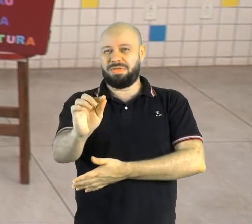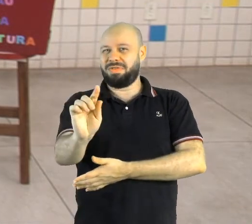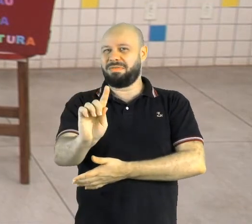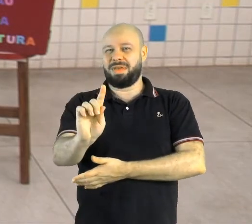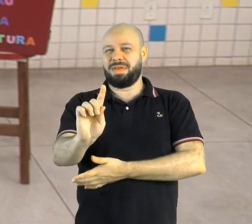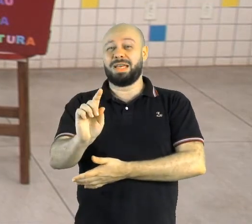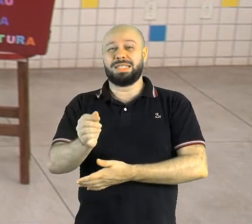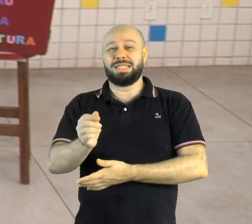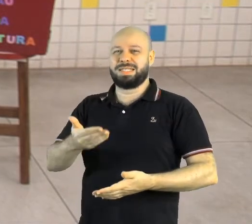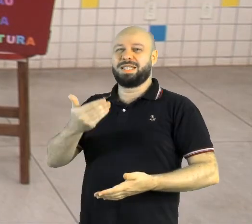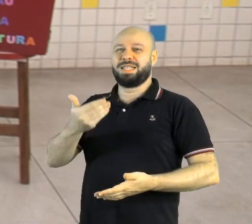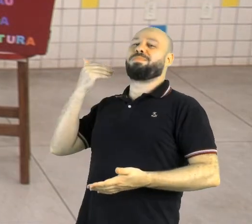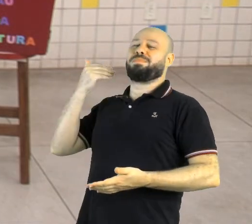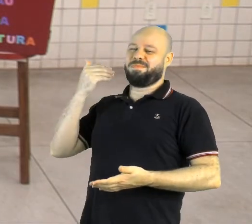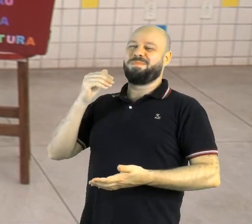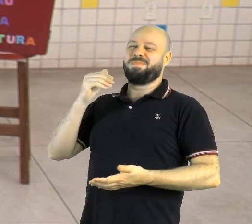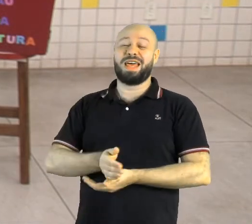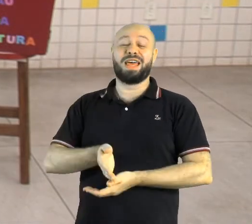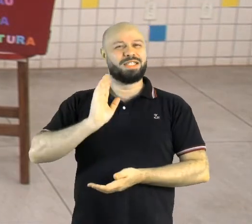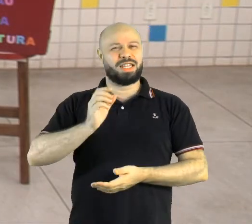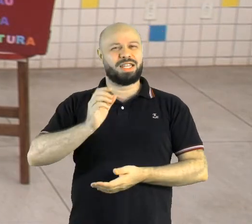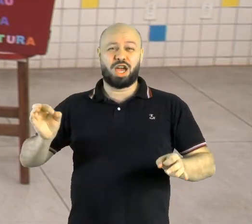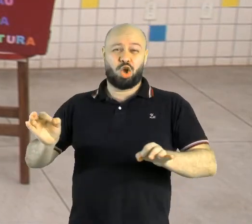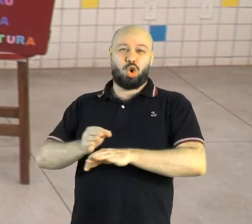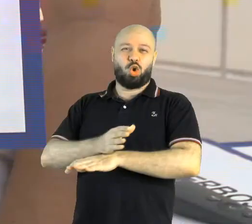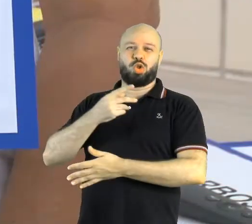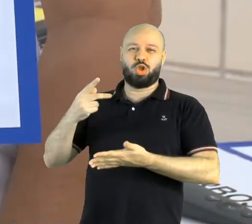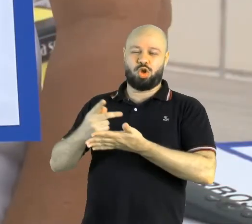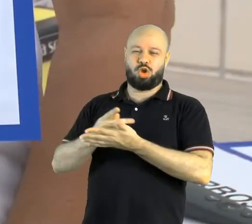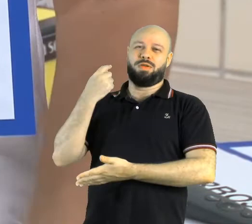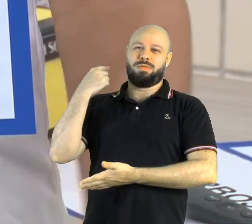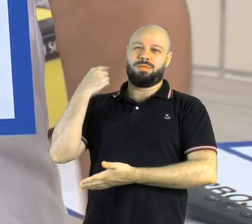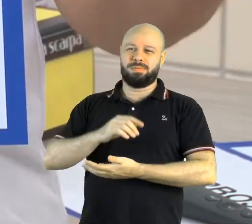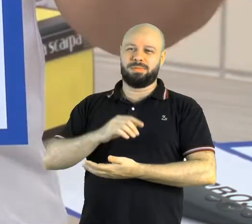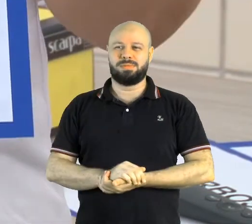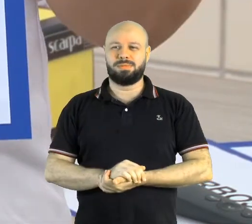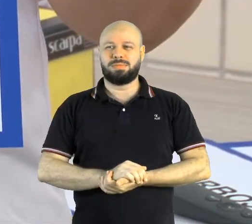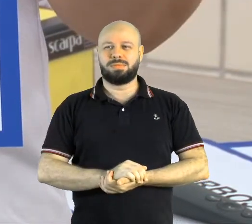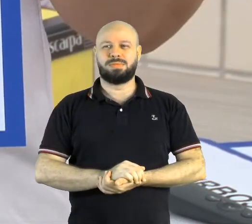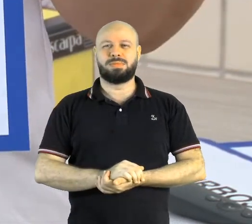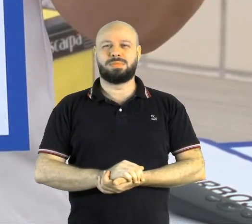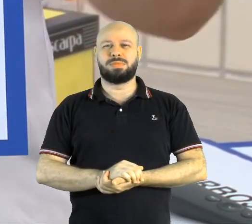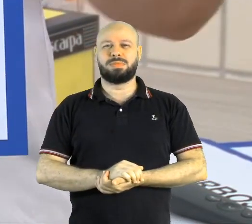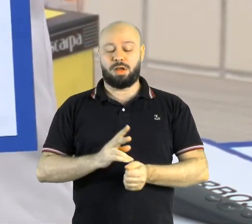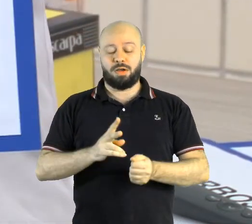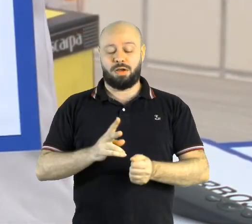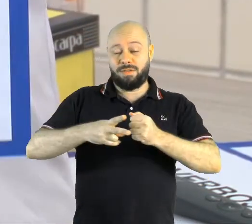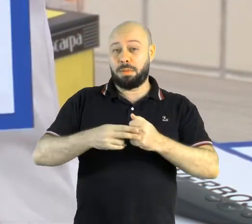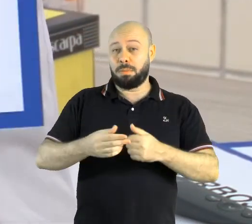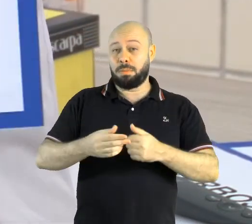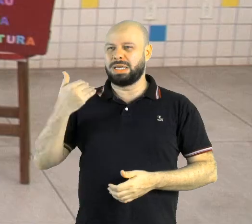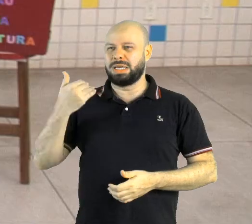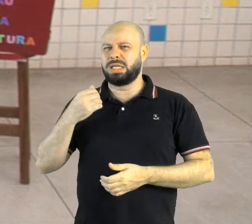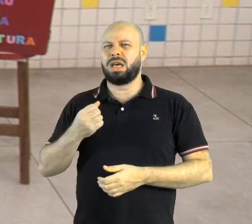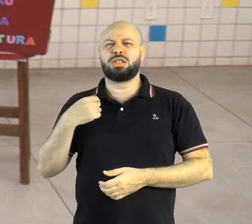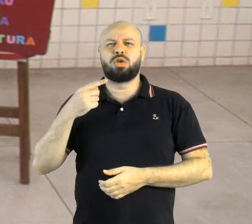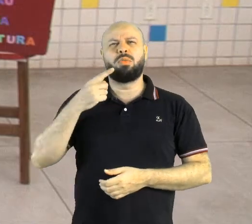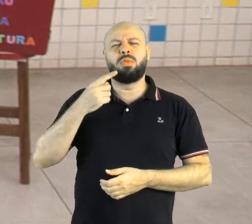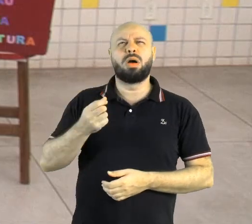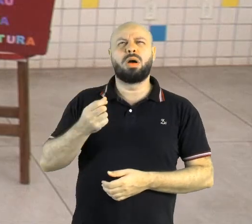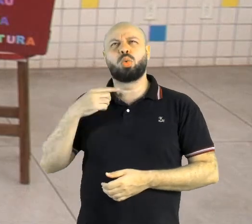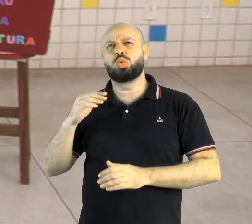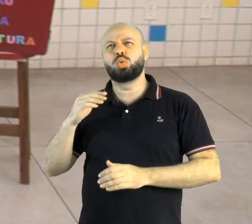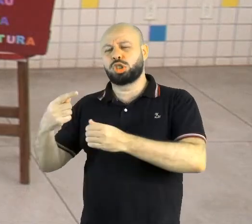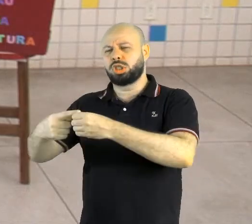no passado. Então, olha só, ele vai estar no passado. Quando você fala, eu fui em alguma